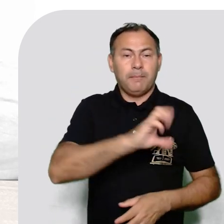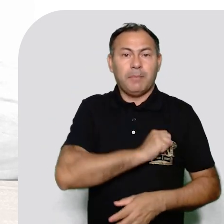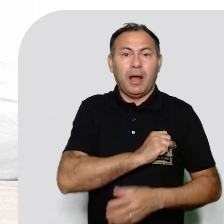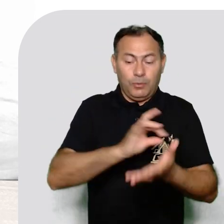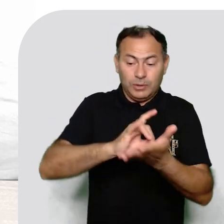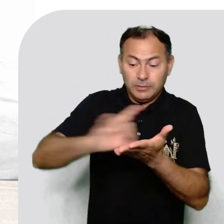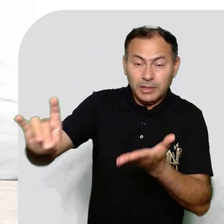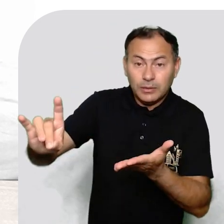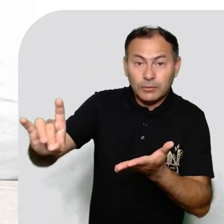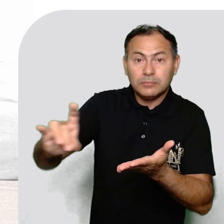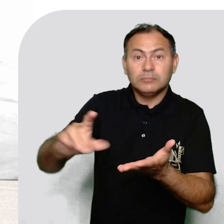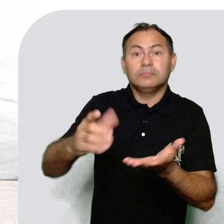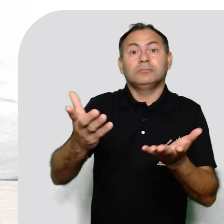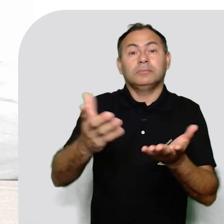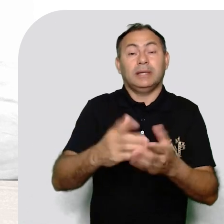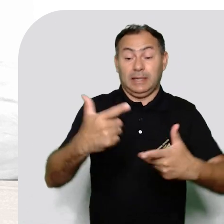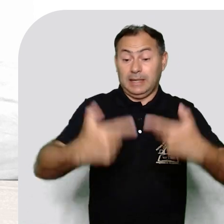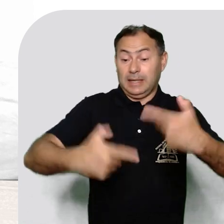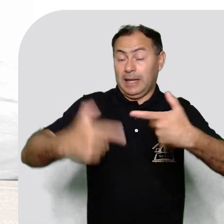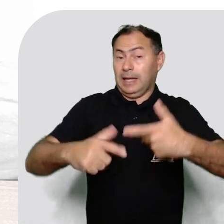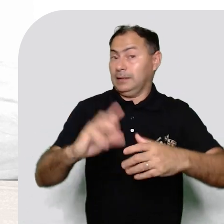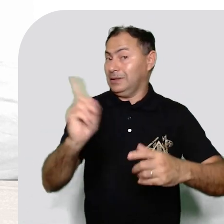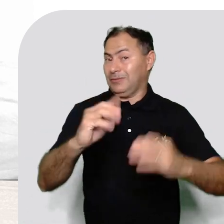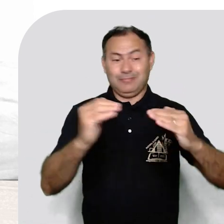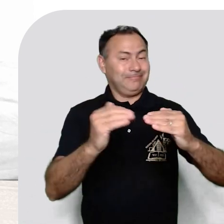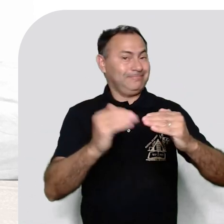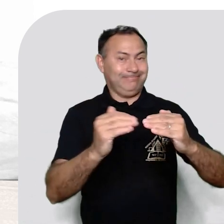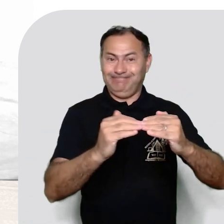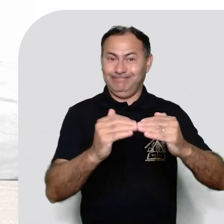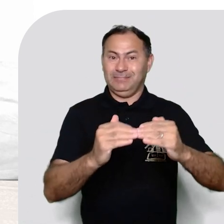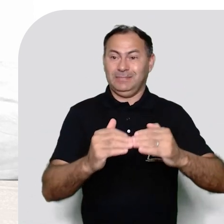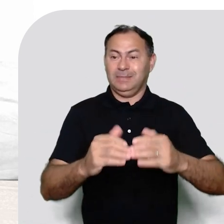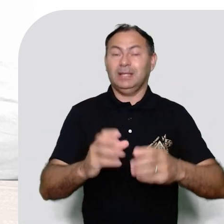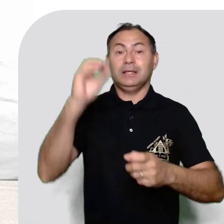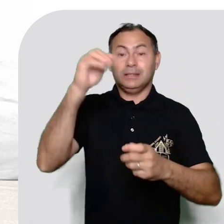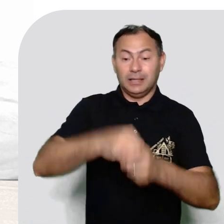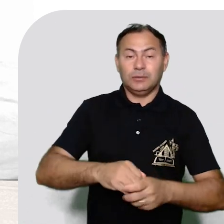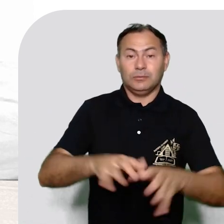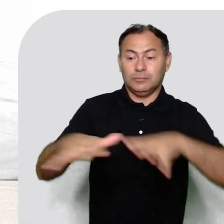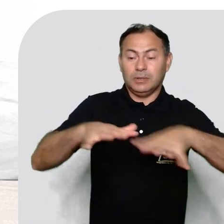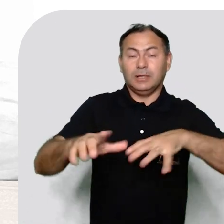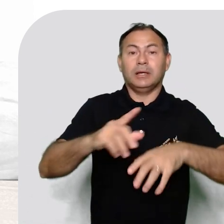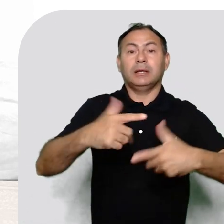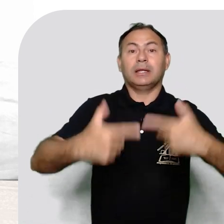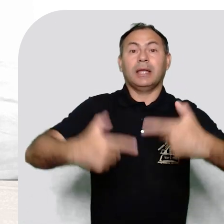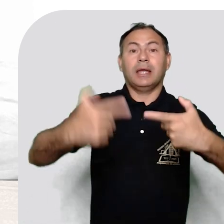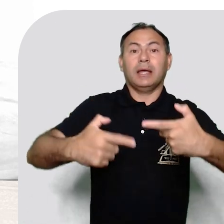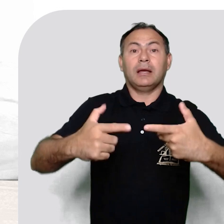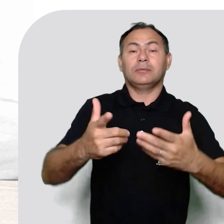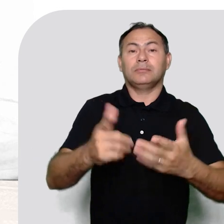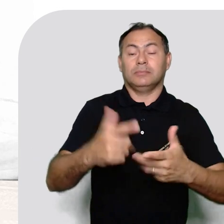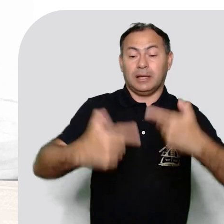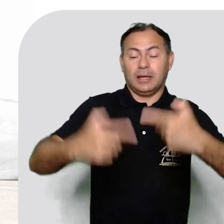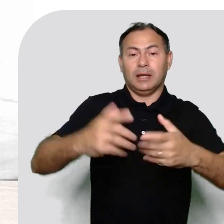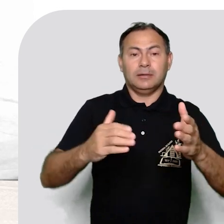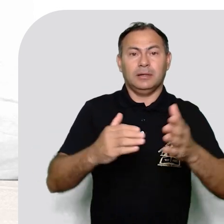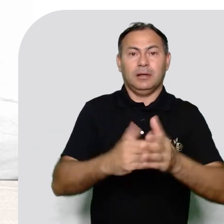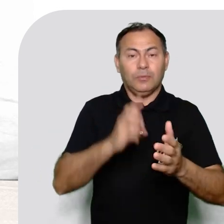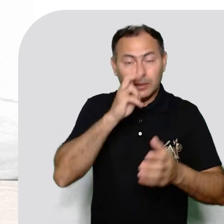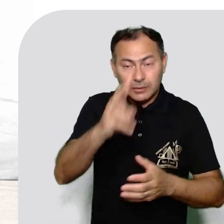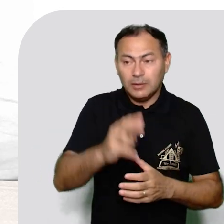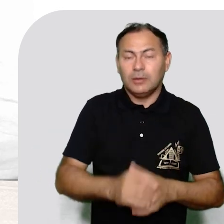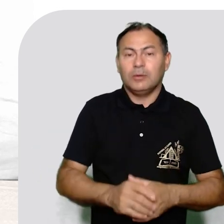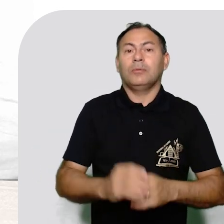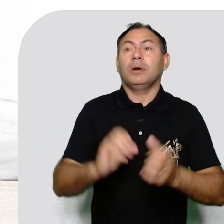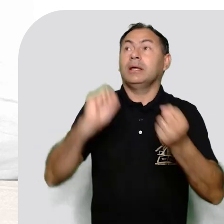os inimigos e guerra não combina. Né? E dentro do movimento de guerra, a guerra é alimentada